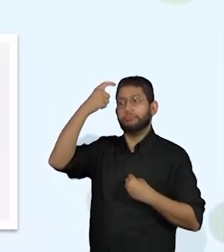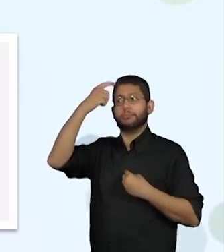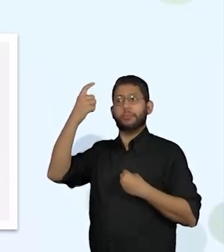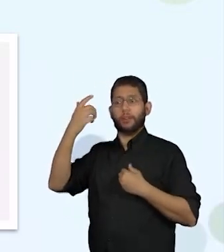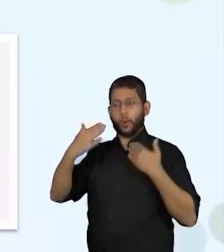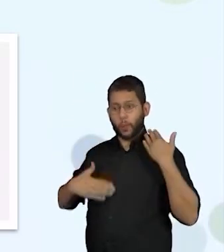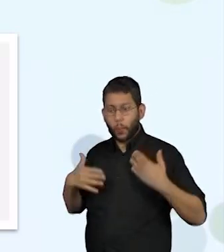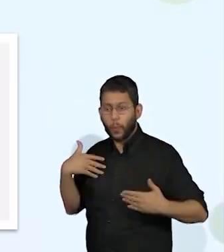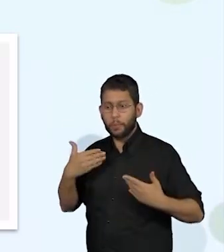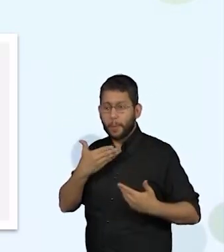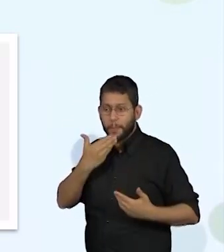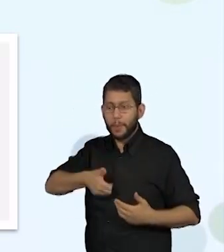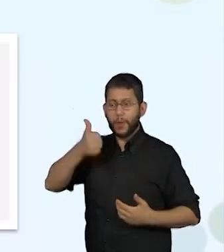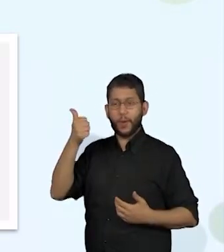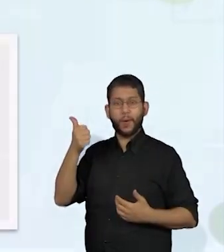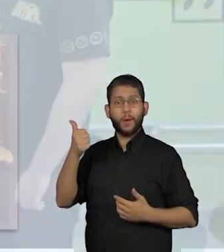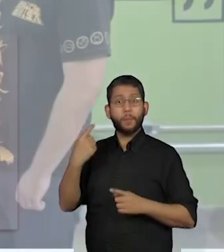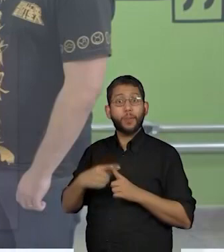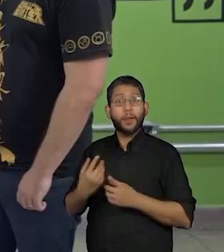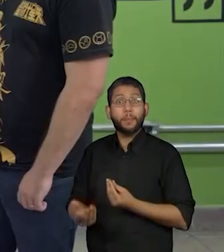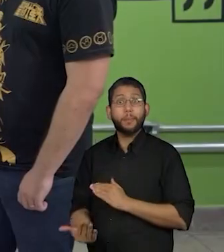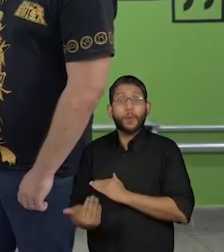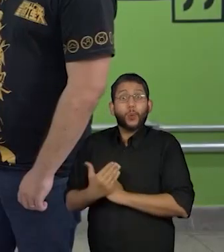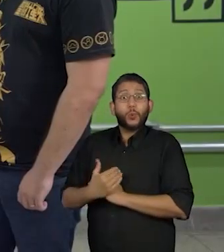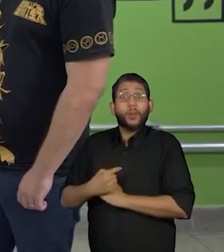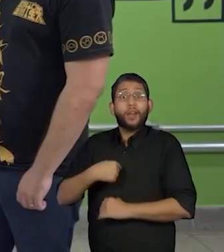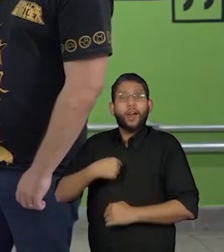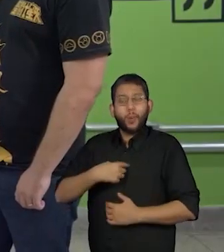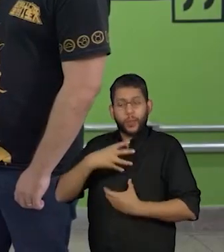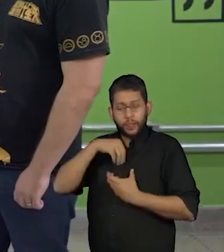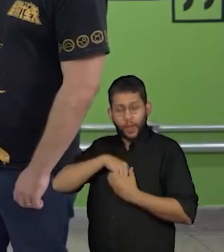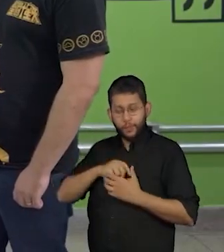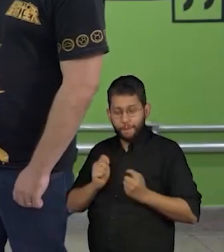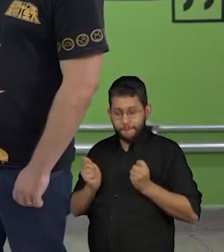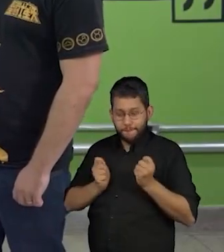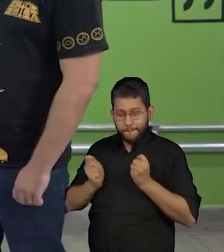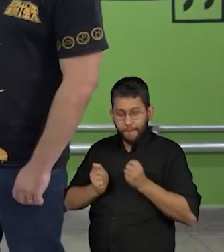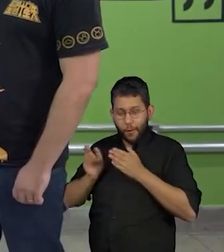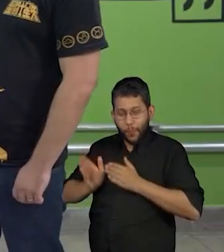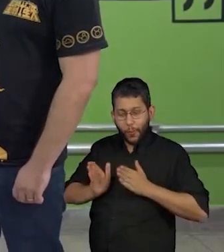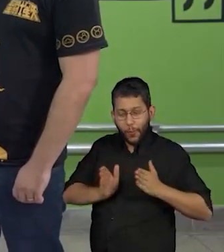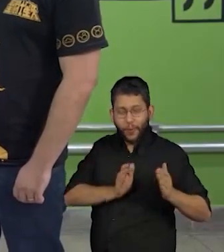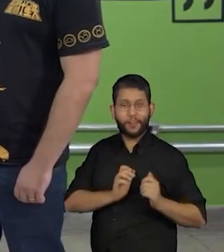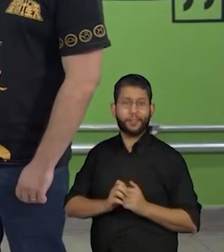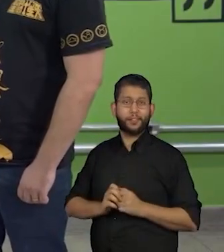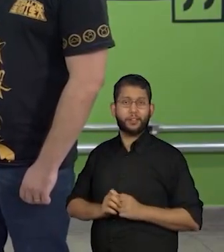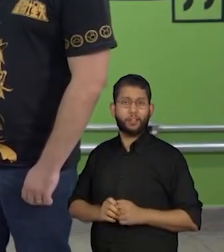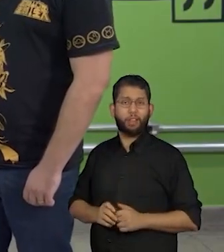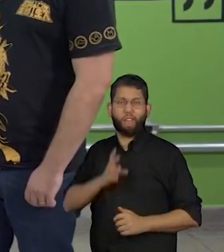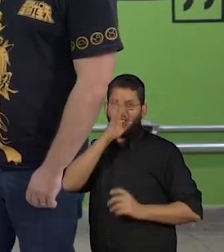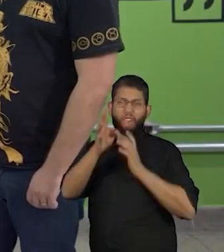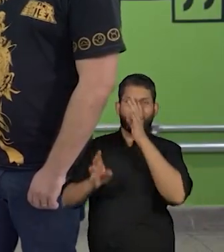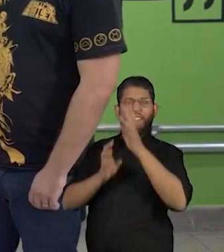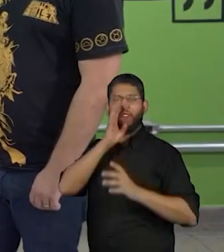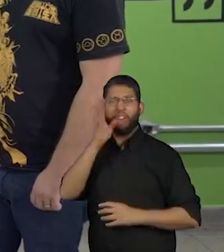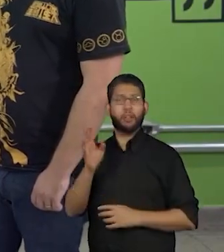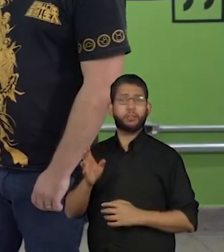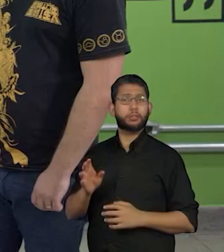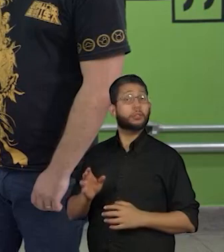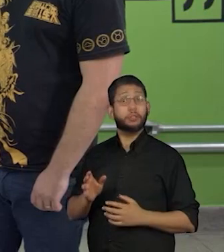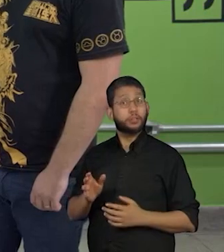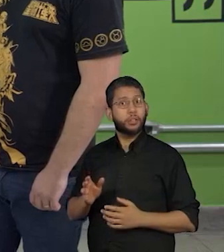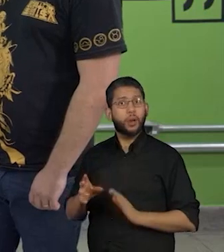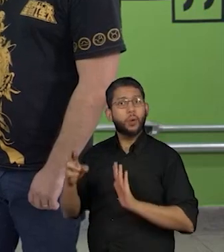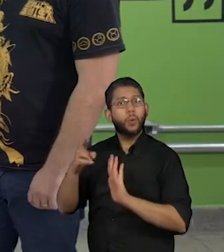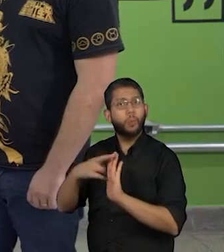criando aí uma capacidade de ordem. Então, eu acabo passando daquilo que é imperfeito, da nossa vida social